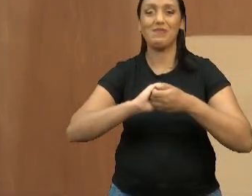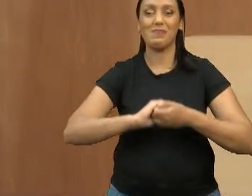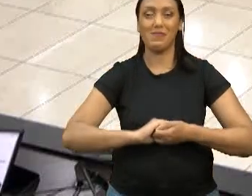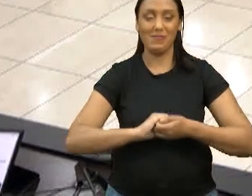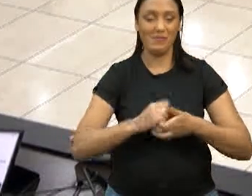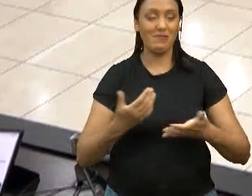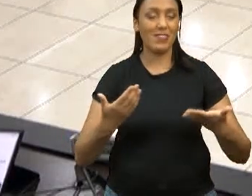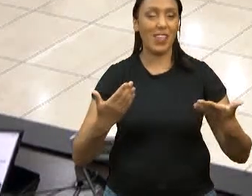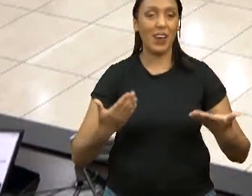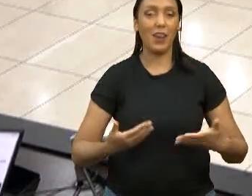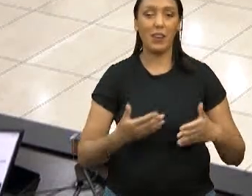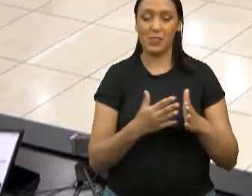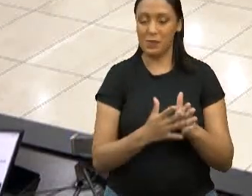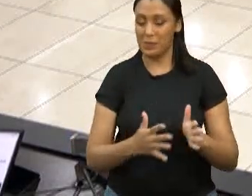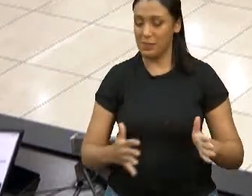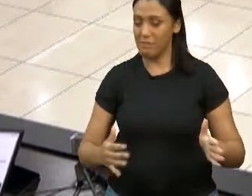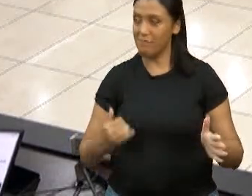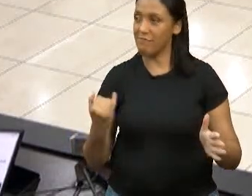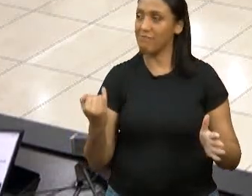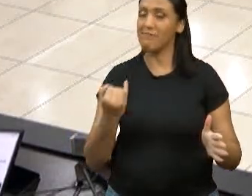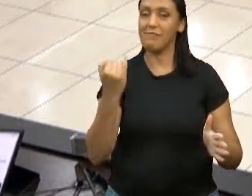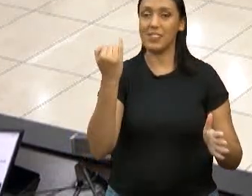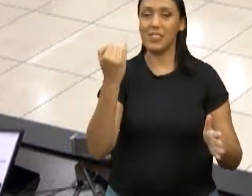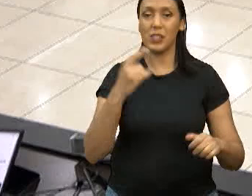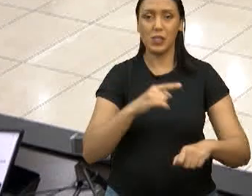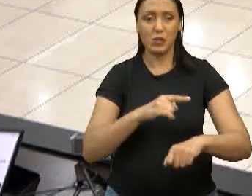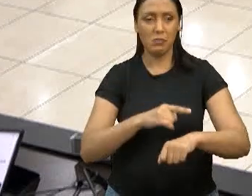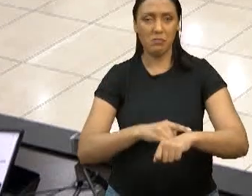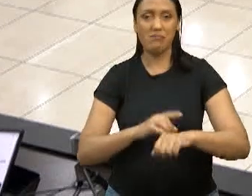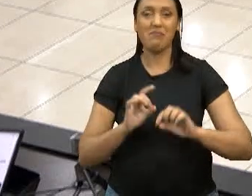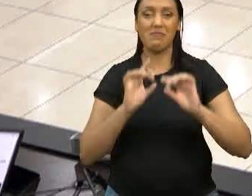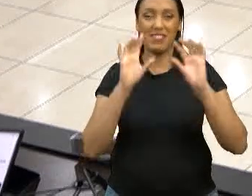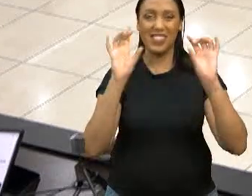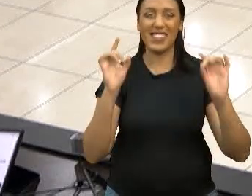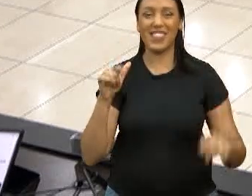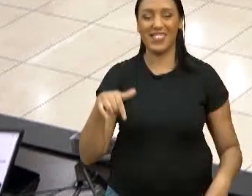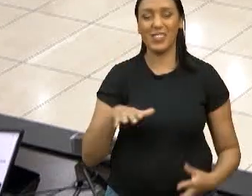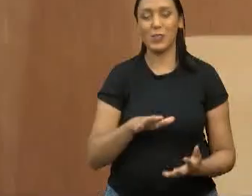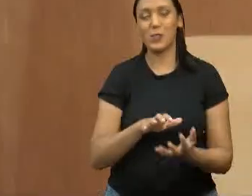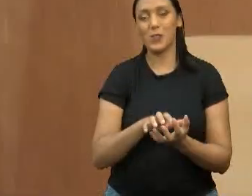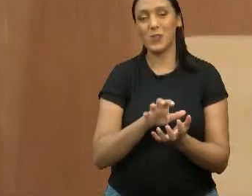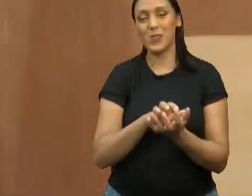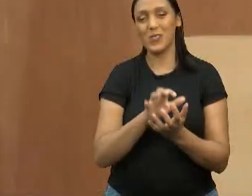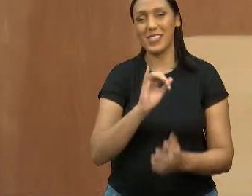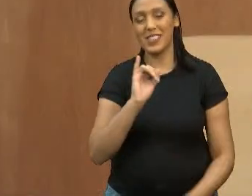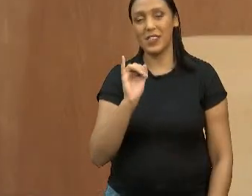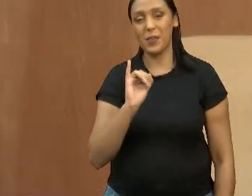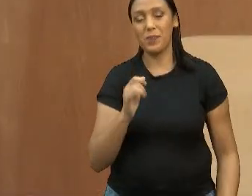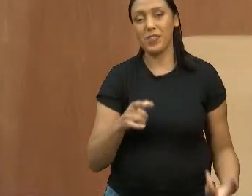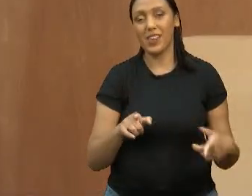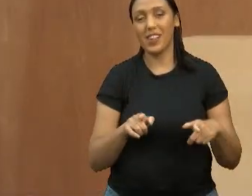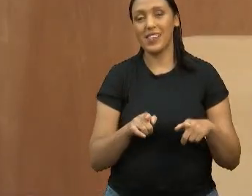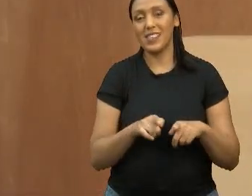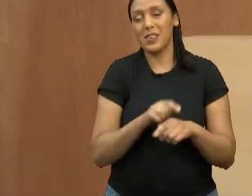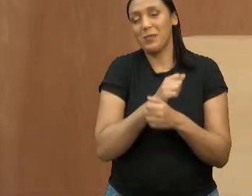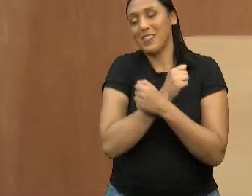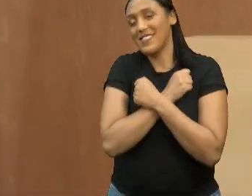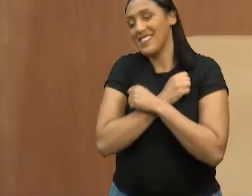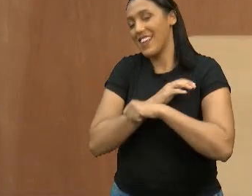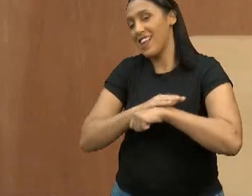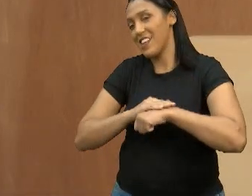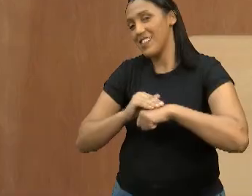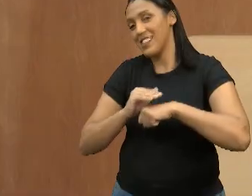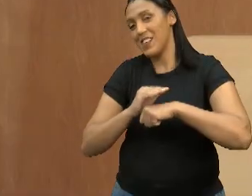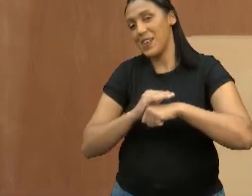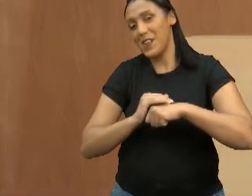importante para Jacareí. E, de forma carinhosa, acolher a dona Ana